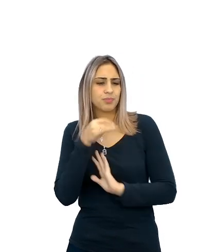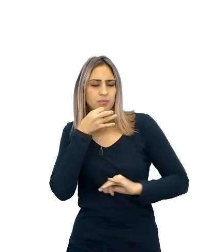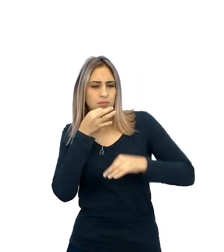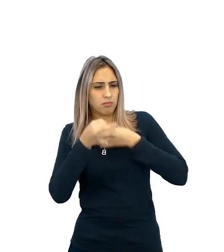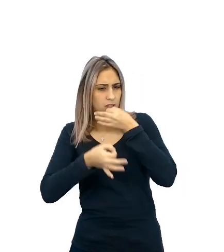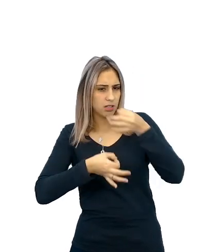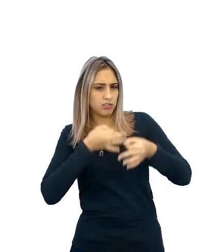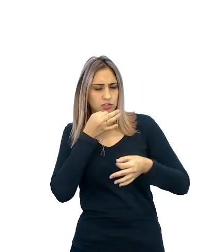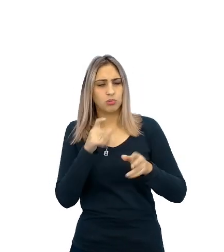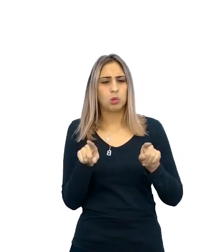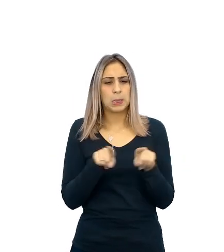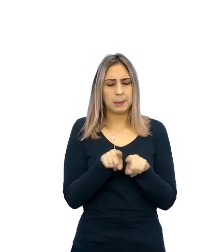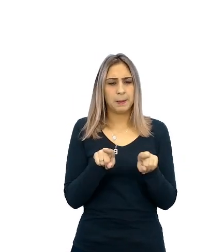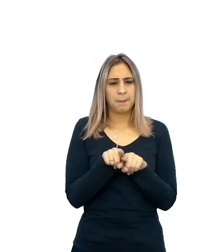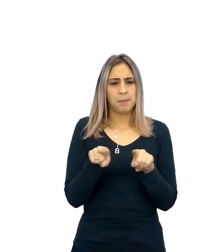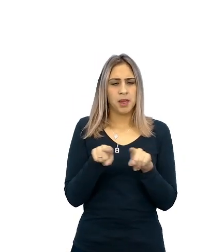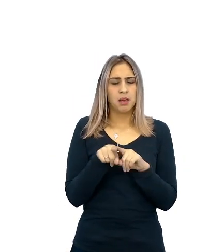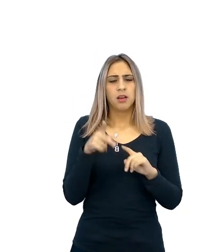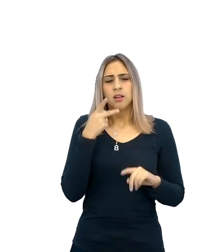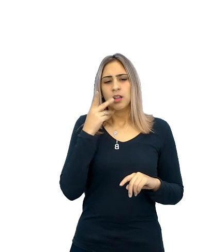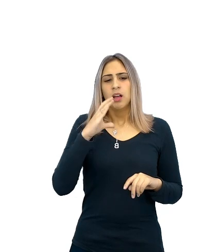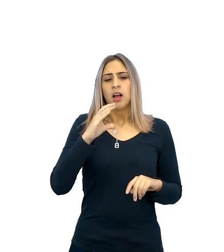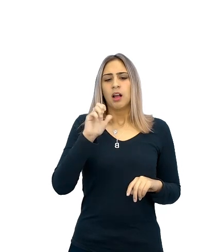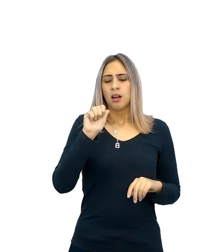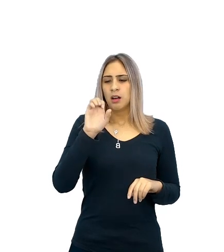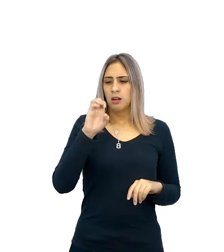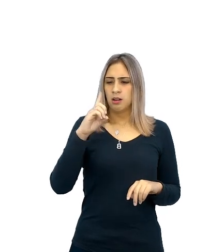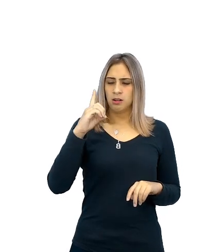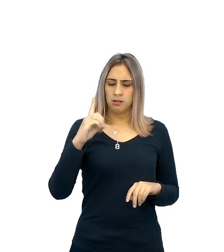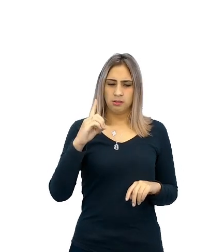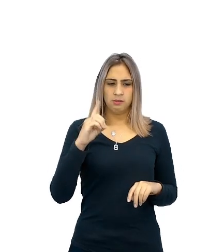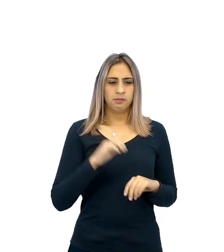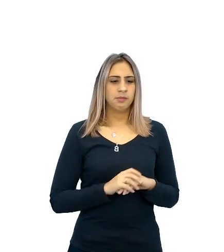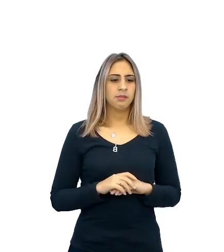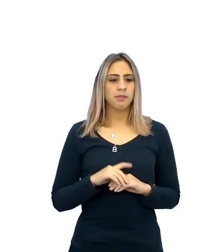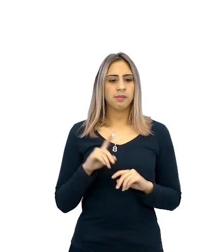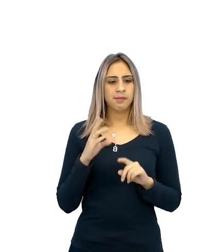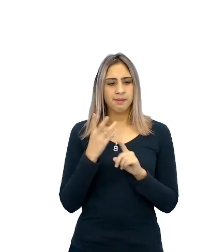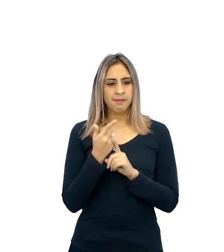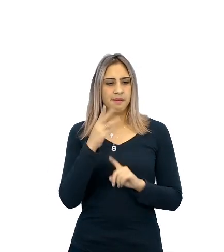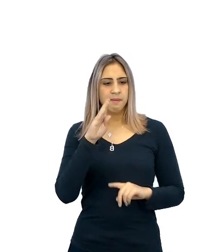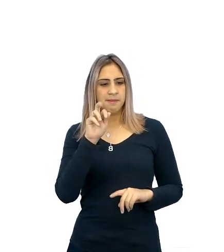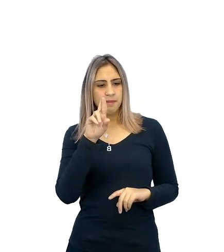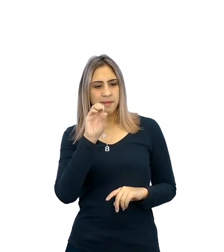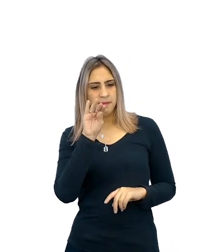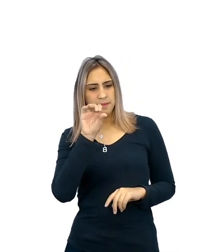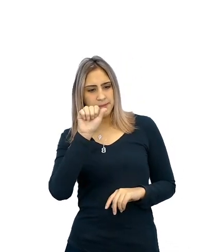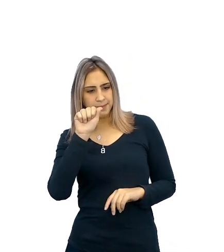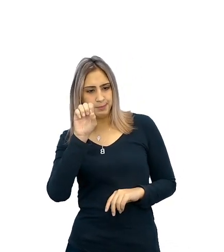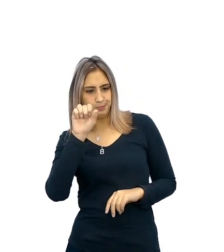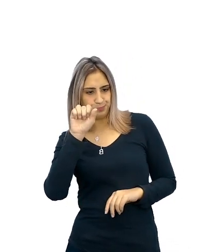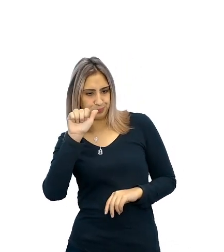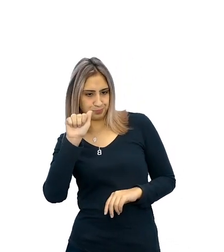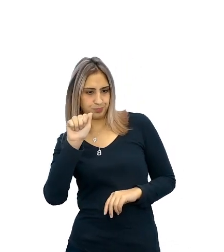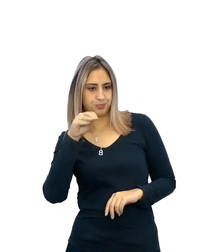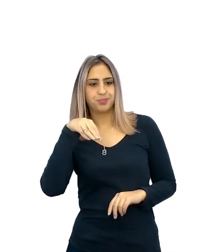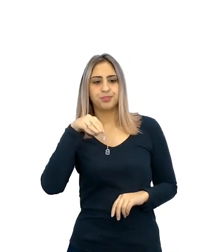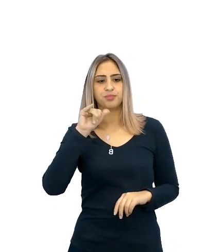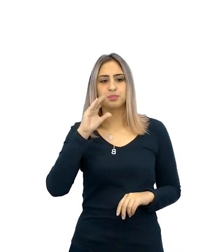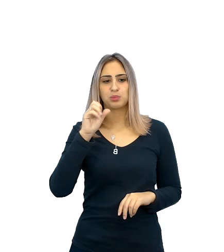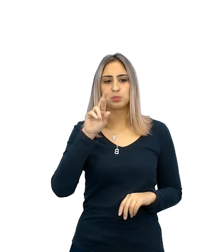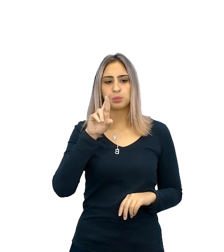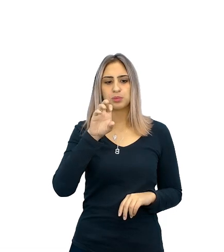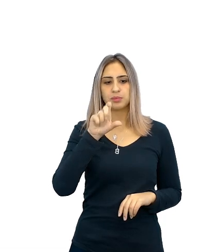artigo que fala sobre o CAED. São os autores Barbosa, Micarello e Ferreira, que afirmam: os